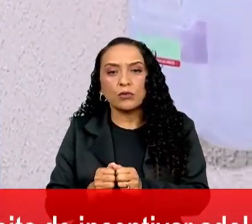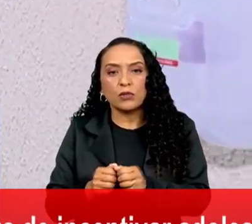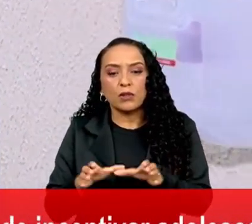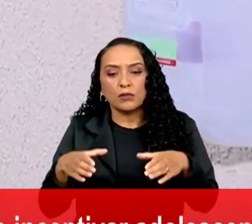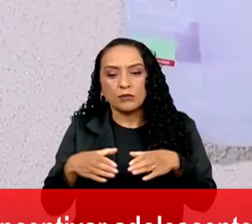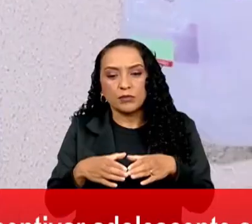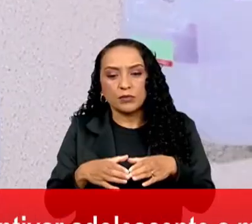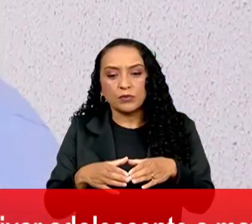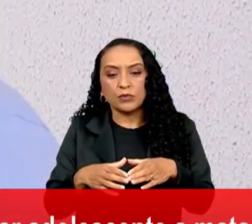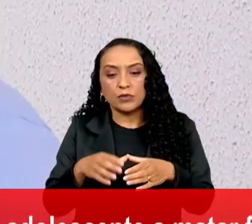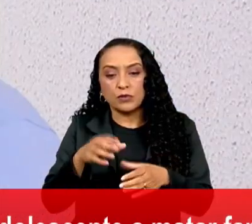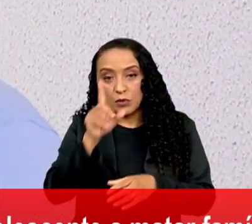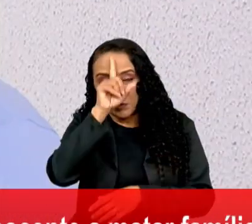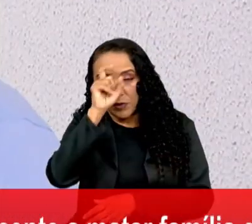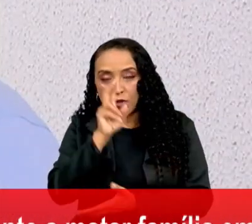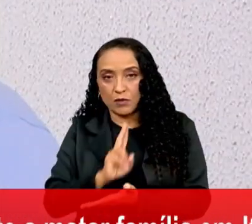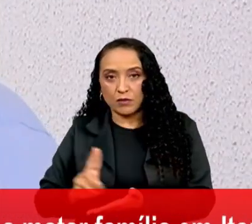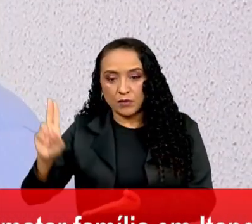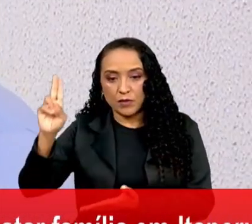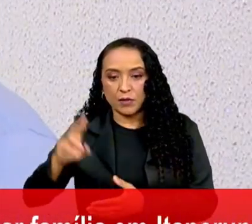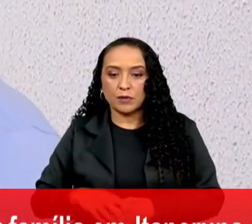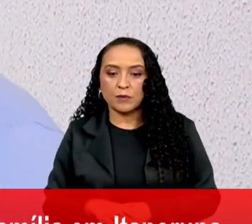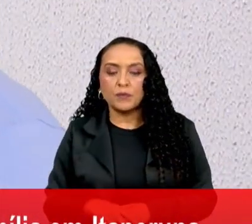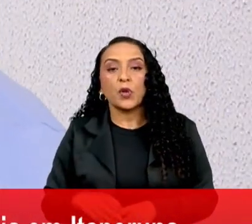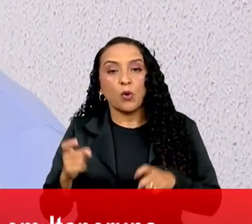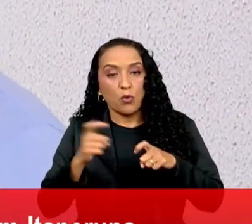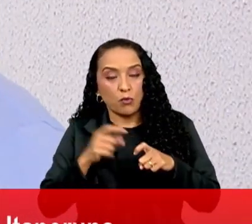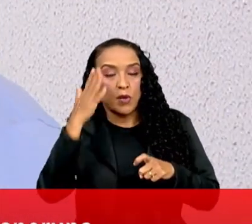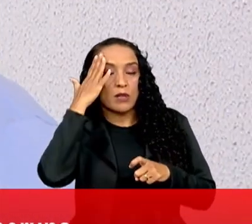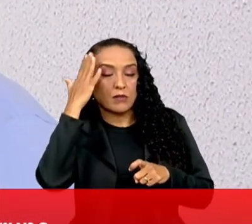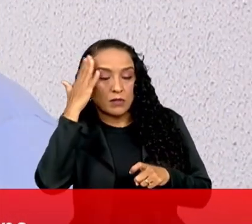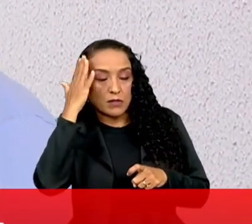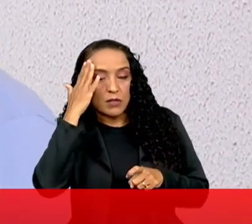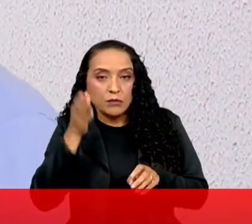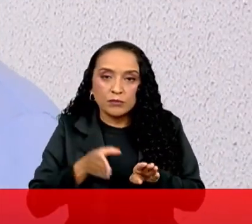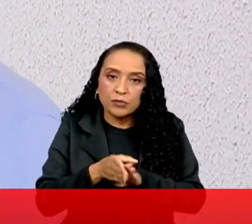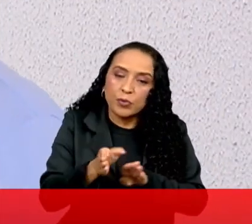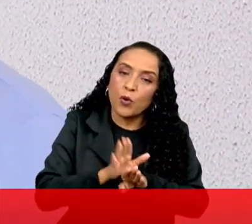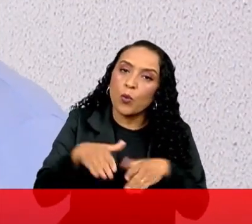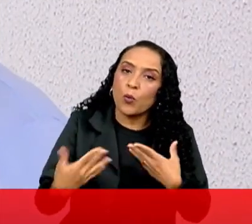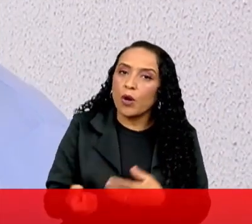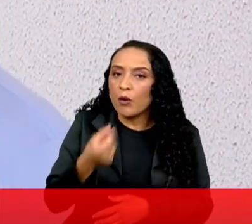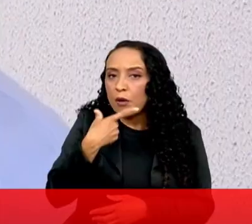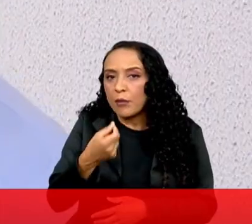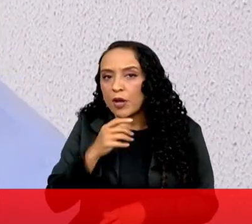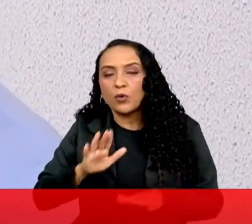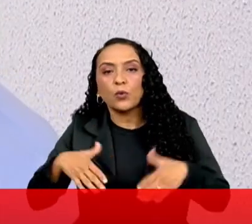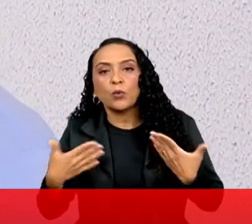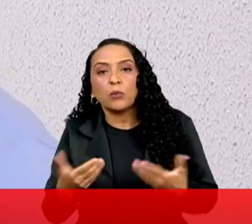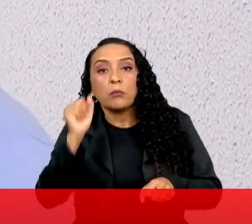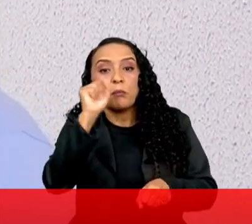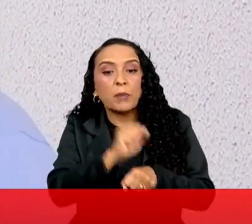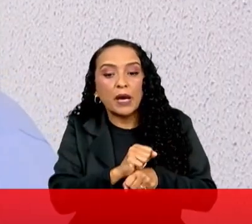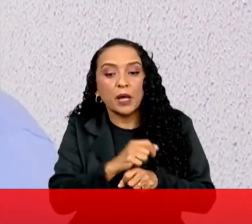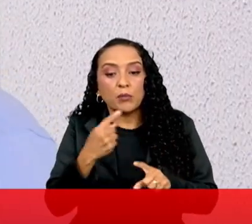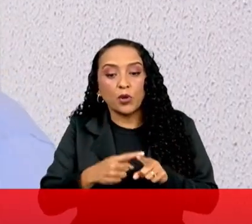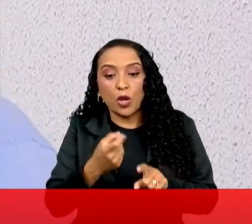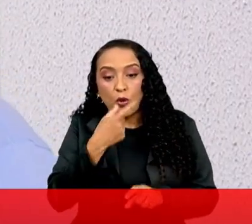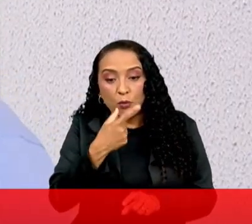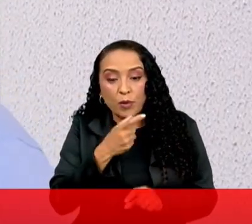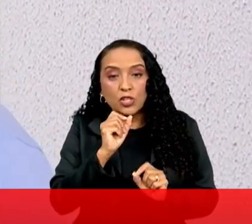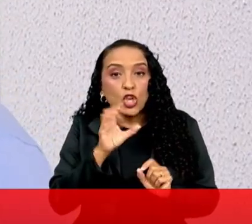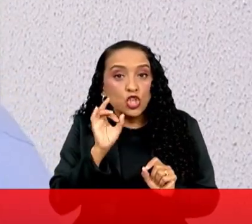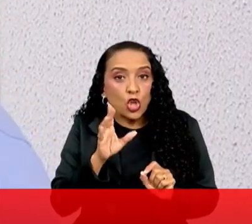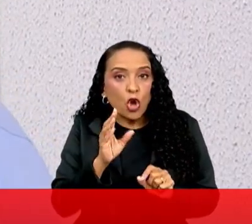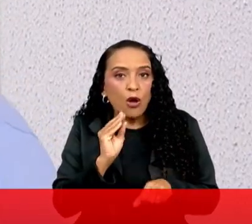Hospital Universitário. O médico ele vai saber te orientar qual medicação tomar, quando deixar de tomar, porque o medicamento ele é só